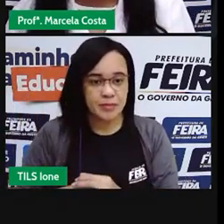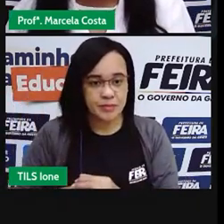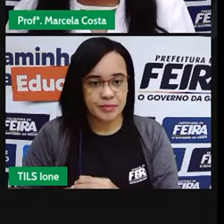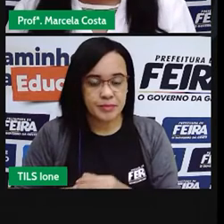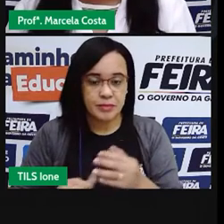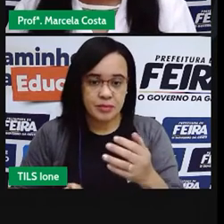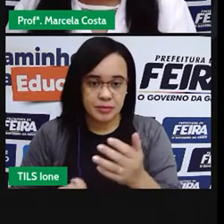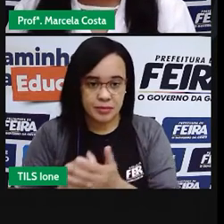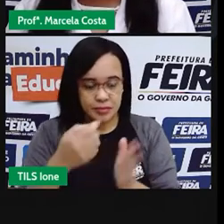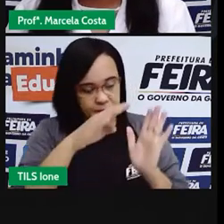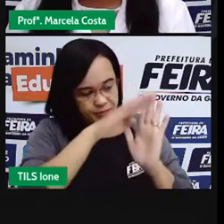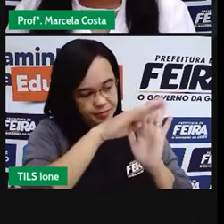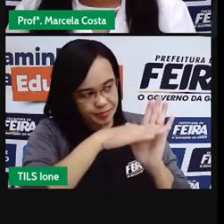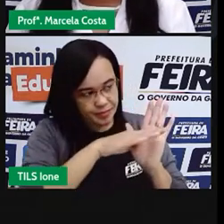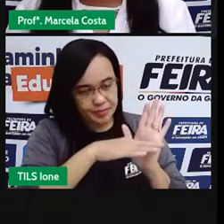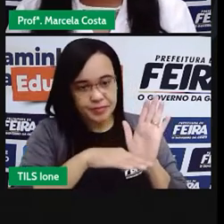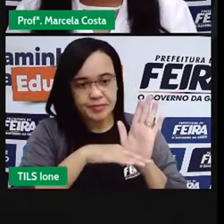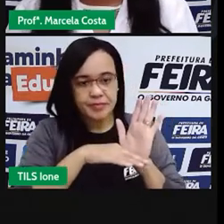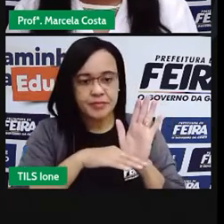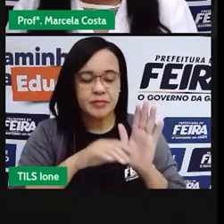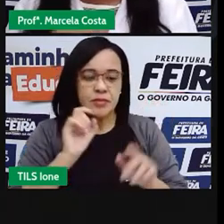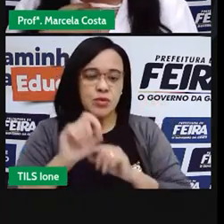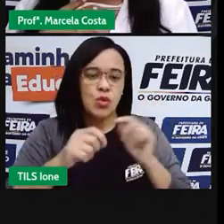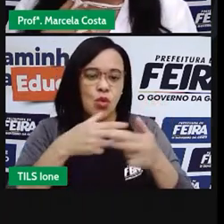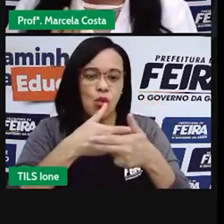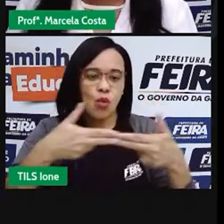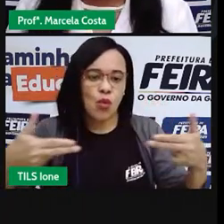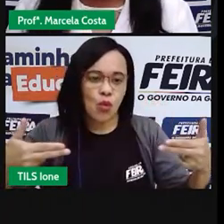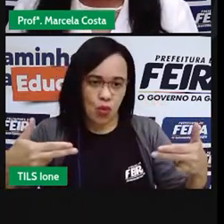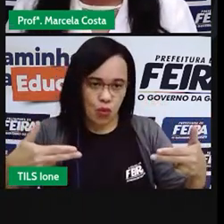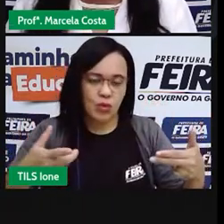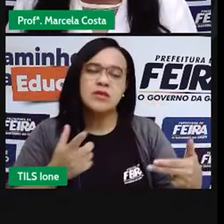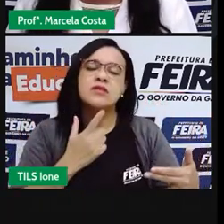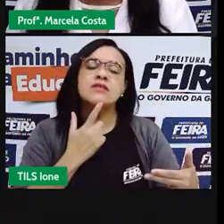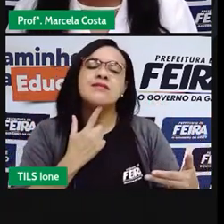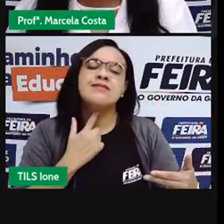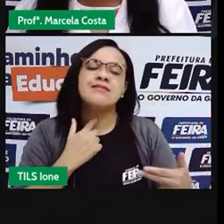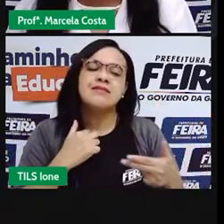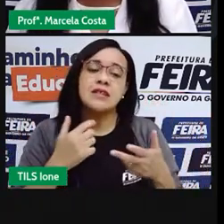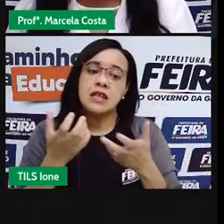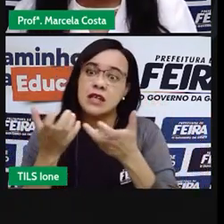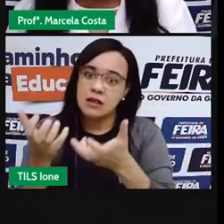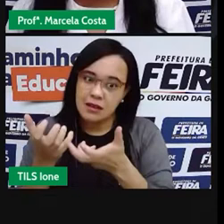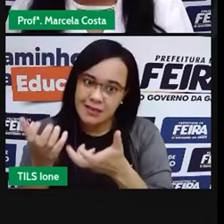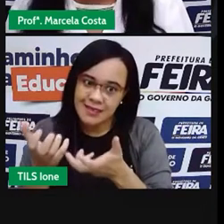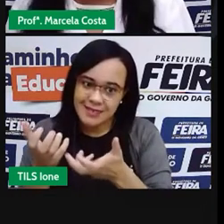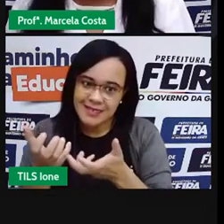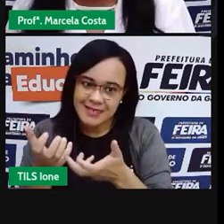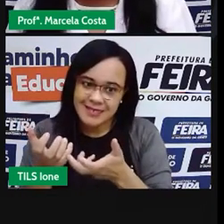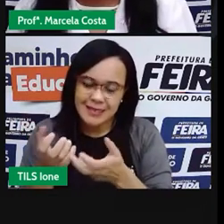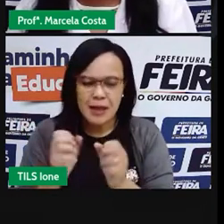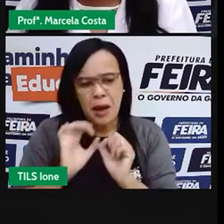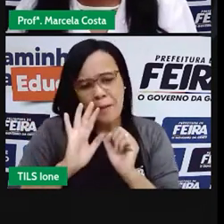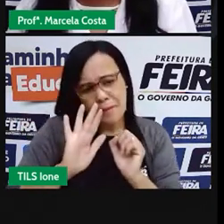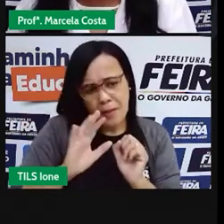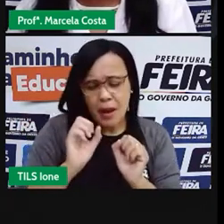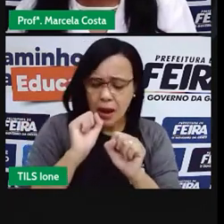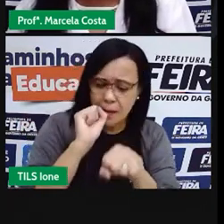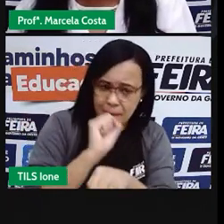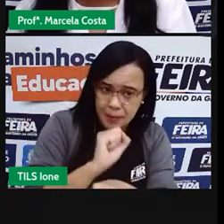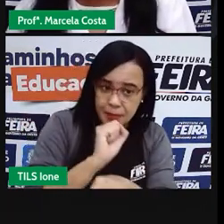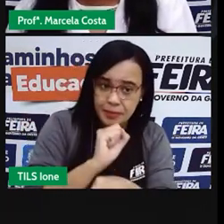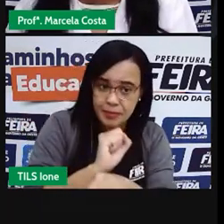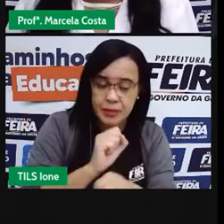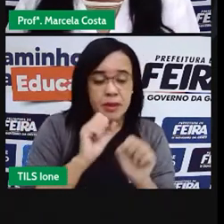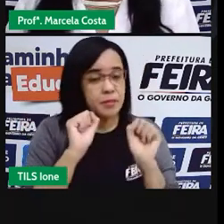nessa lista iria as coisas que são a vontade, um desejo, que pode esperar.